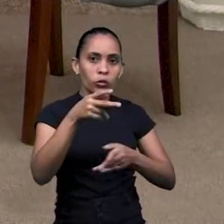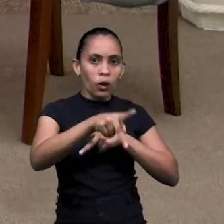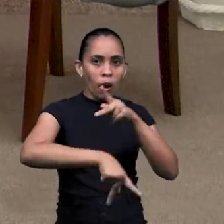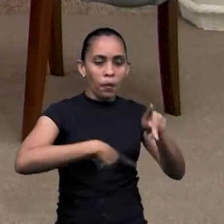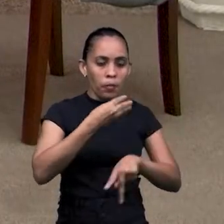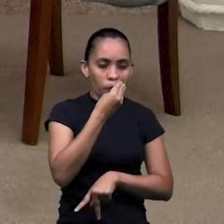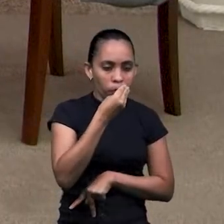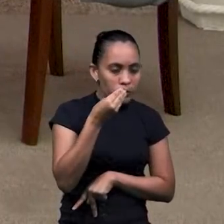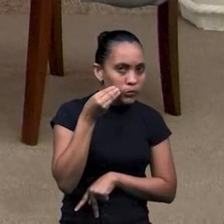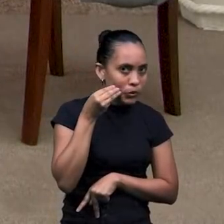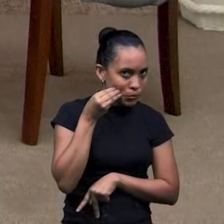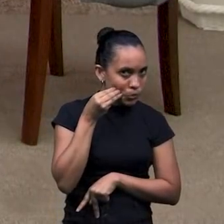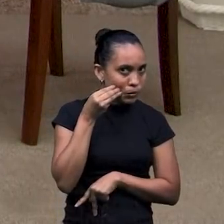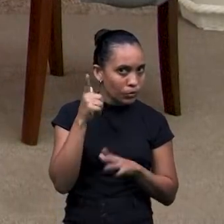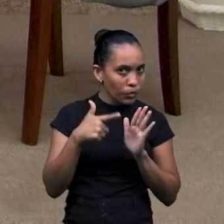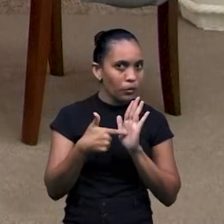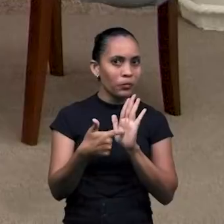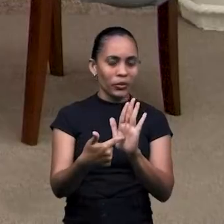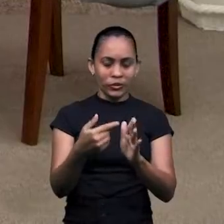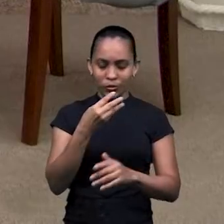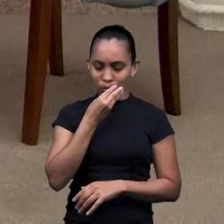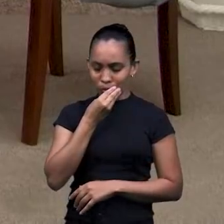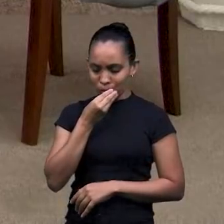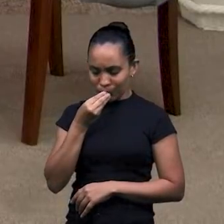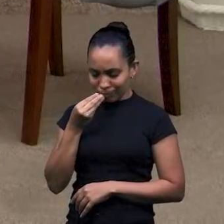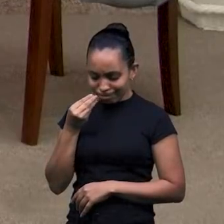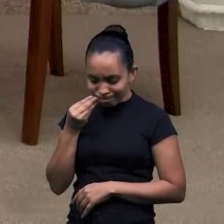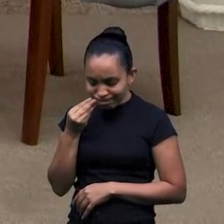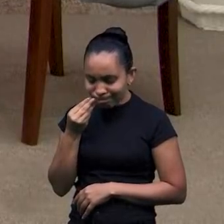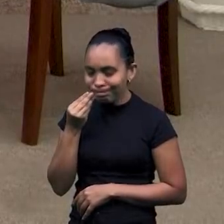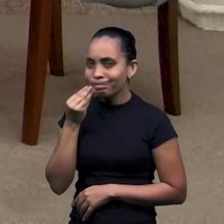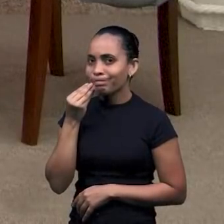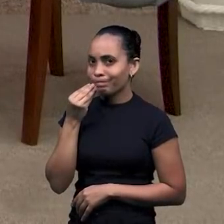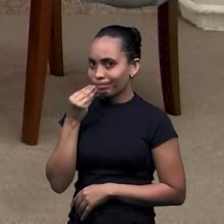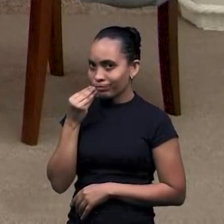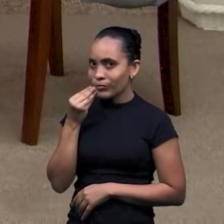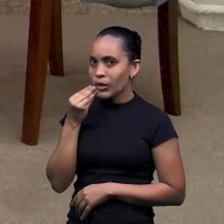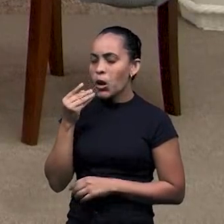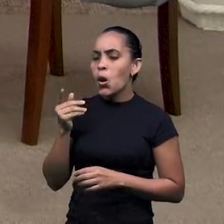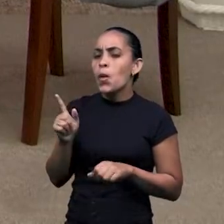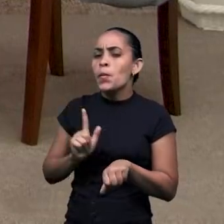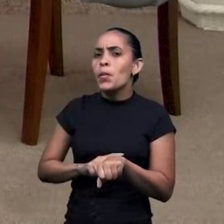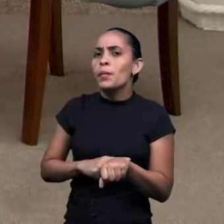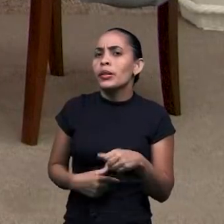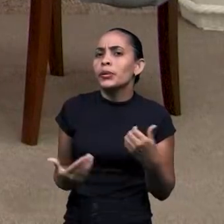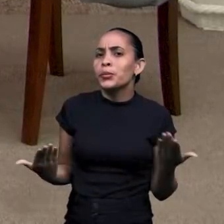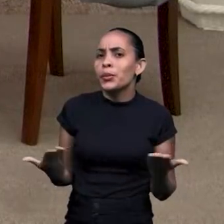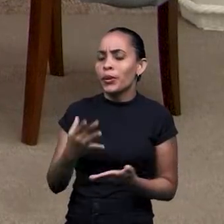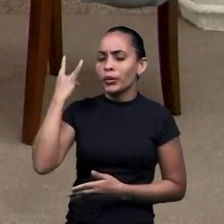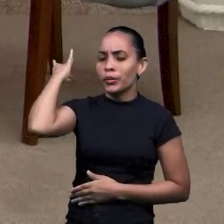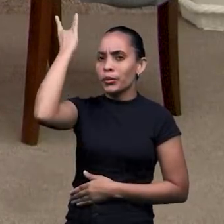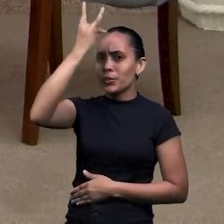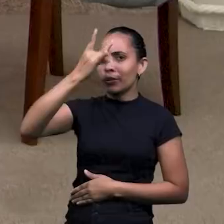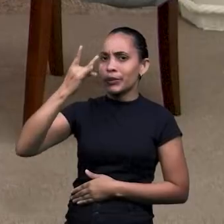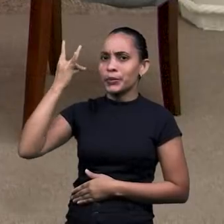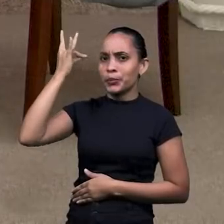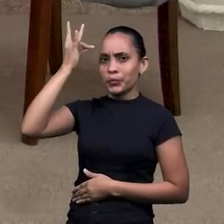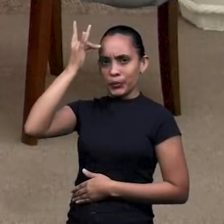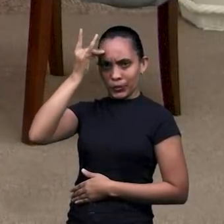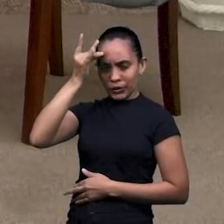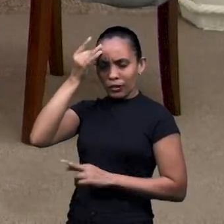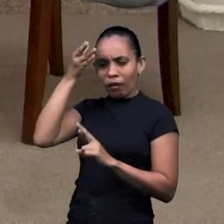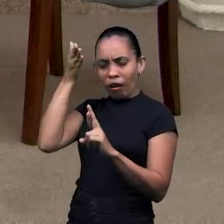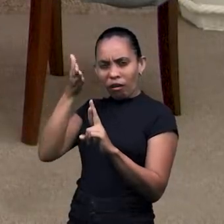dia, jejum aponta muito para renúncia. Eu creio que nesse terceiro período que a igreja vive na terra, que é o período do Espírito Santo, da ênfase da ação do Espírito